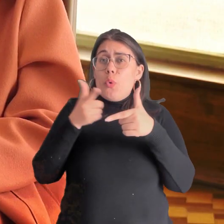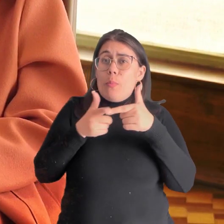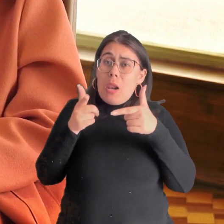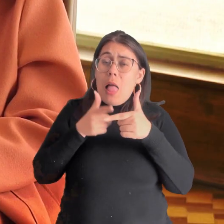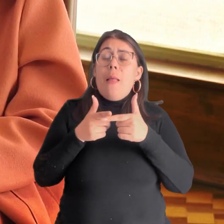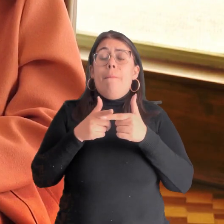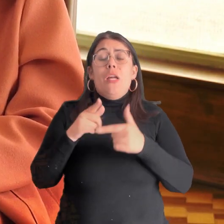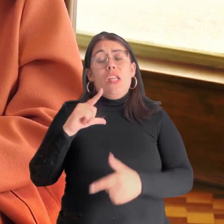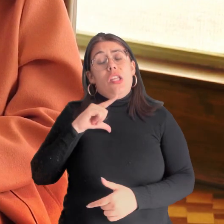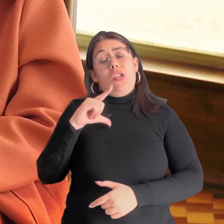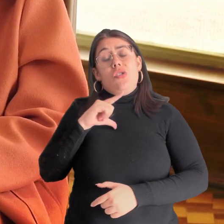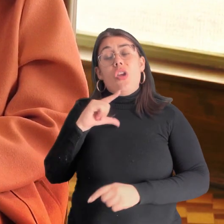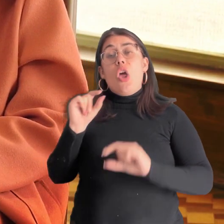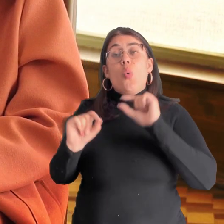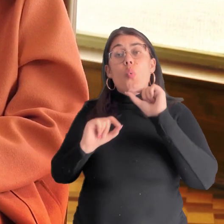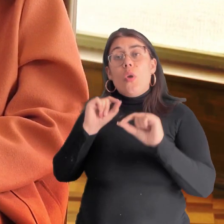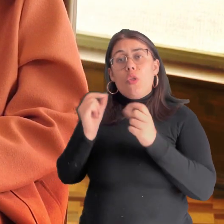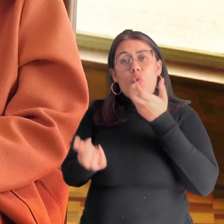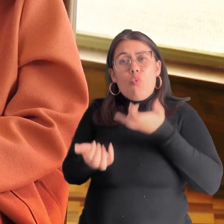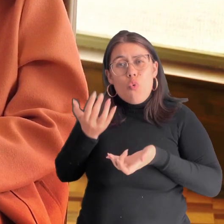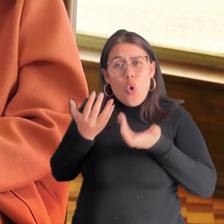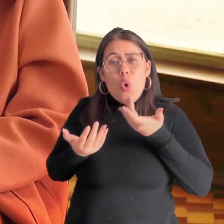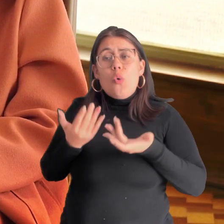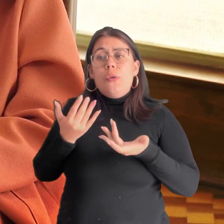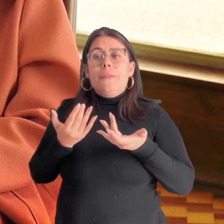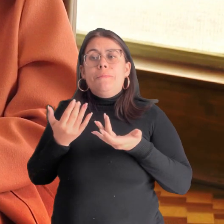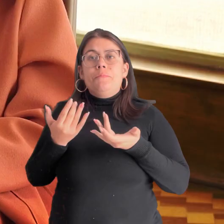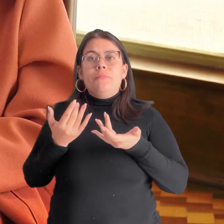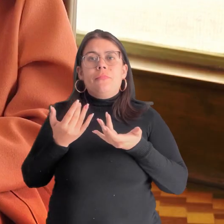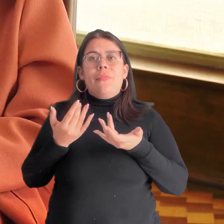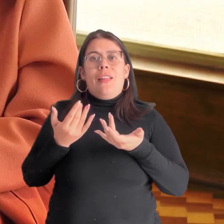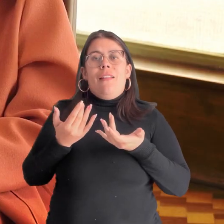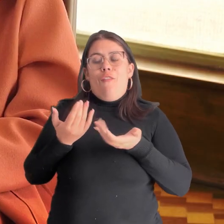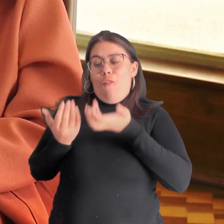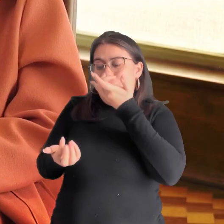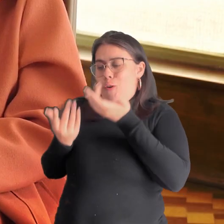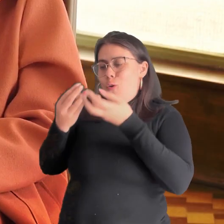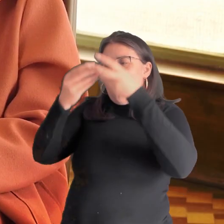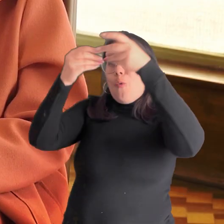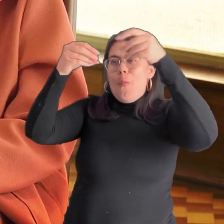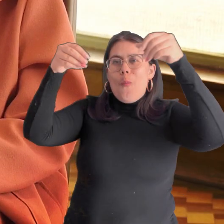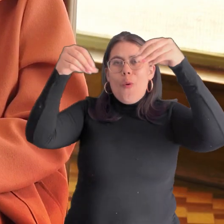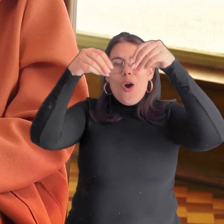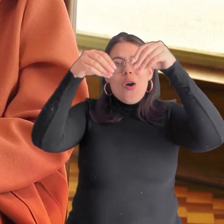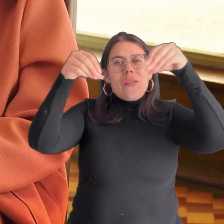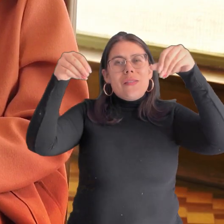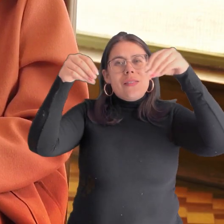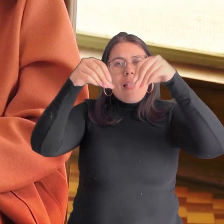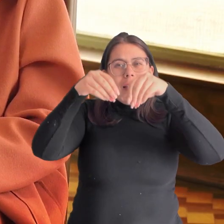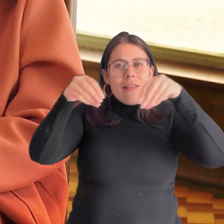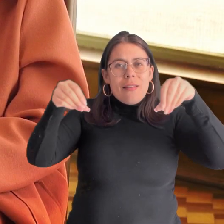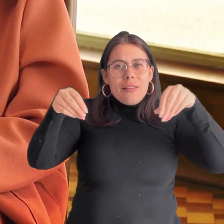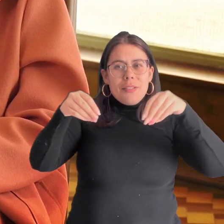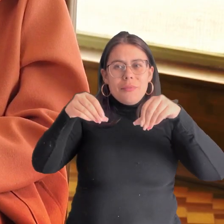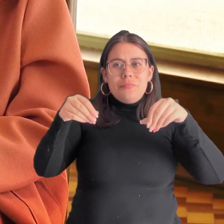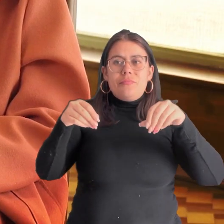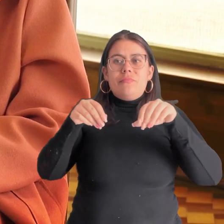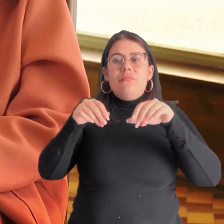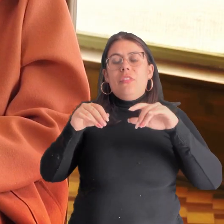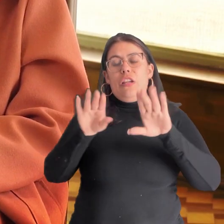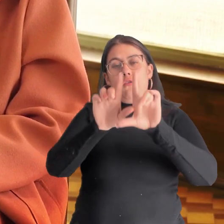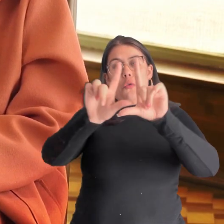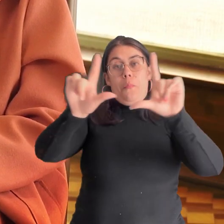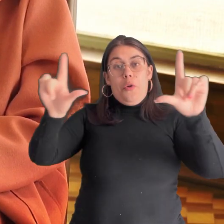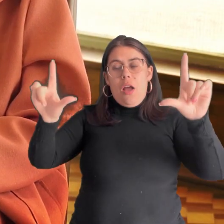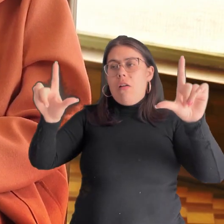do incêndio era a cinza das labaredas que deram a volta por cima do mural